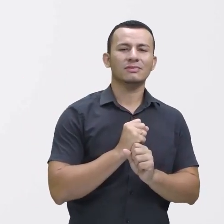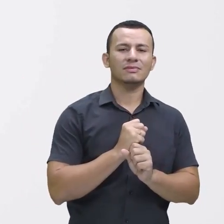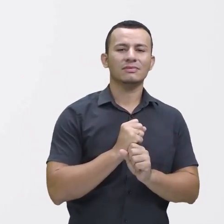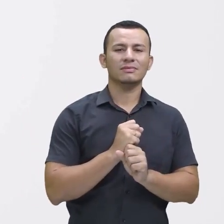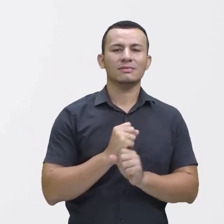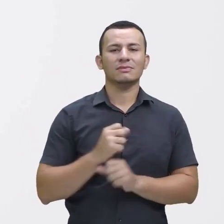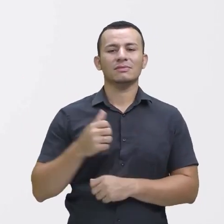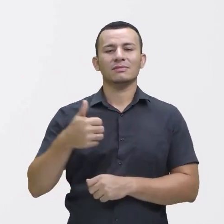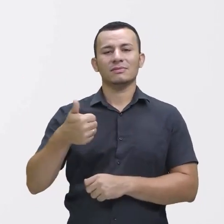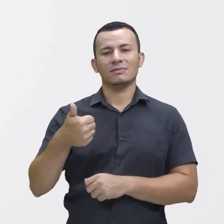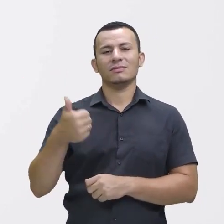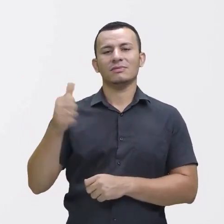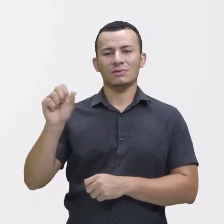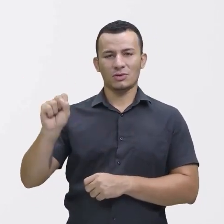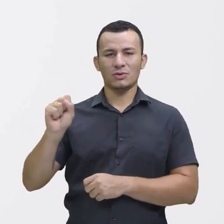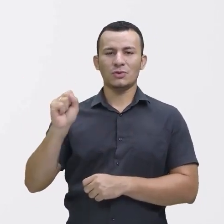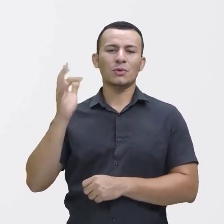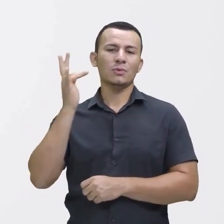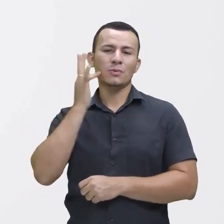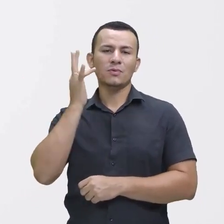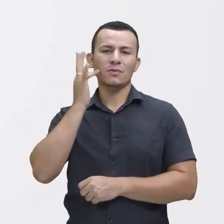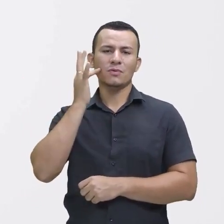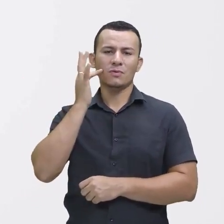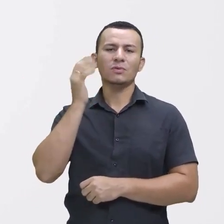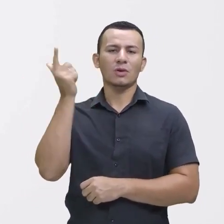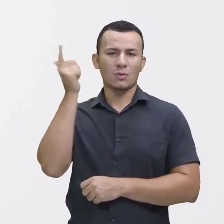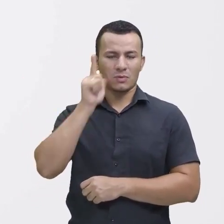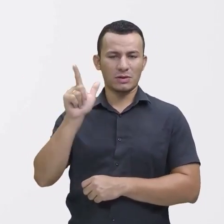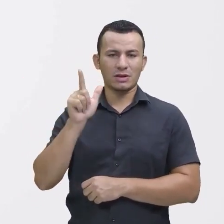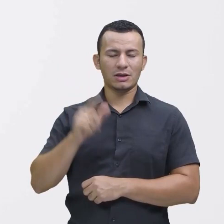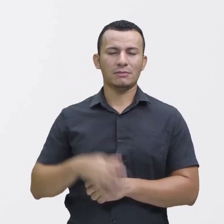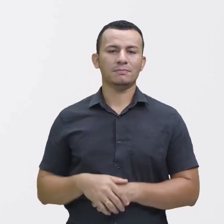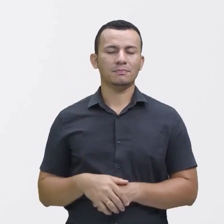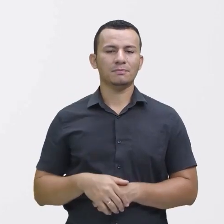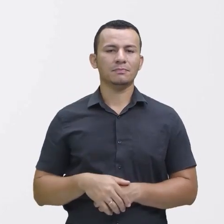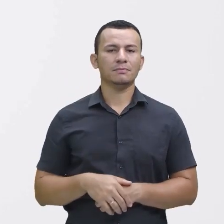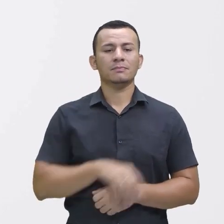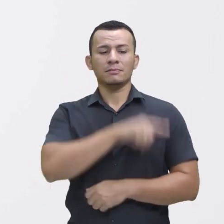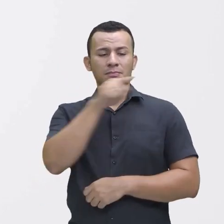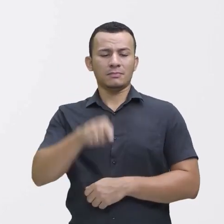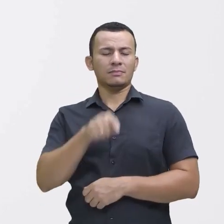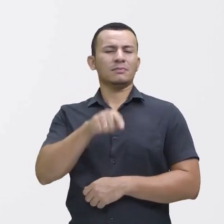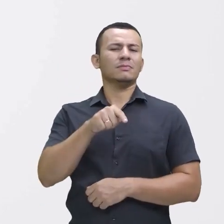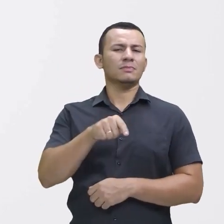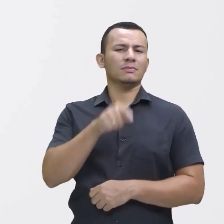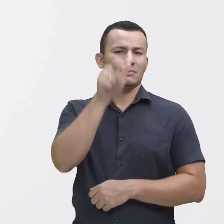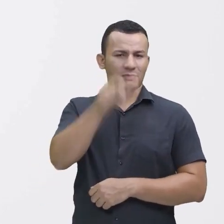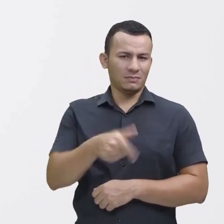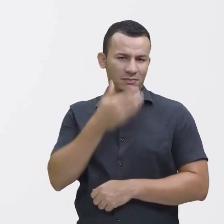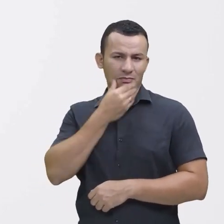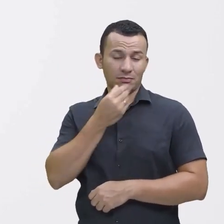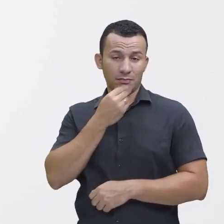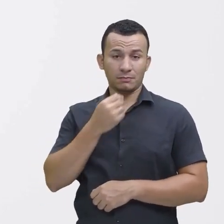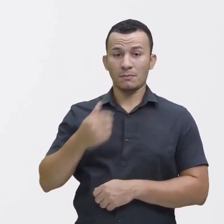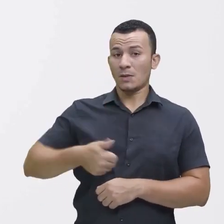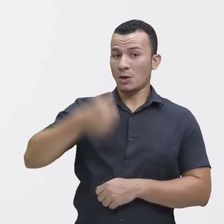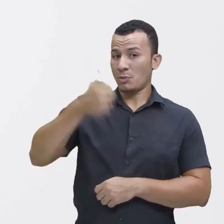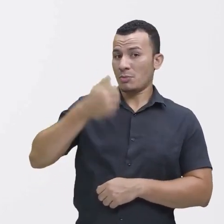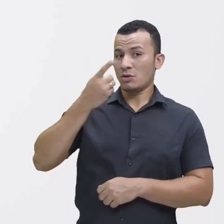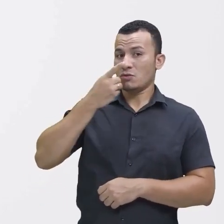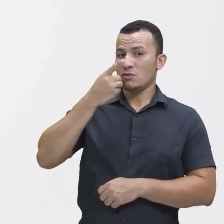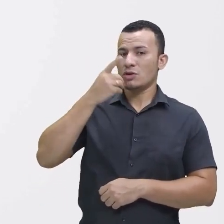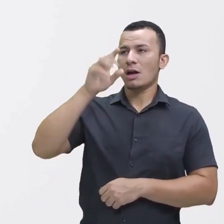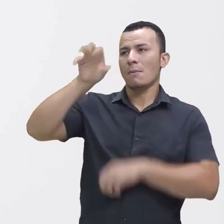A 18 frutas ele colheu nesse dia. Vamos ver quanto Miguel colheu? No primeiro dia, Miguel